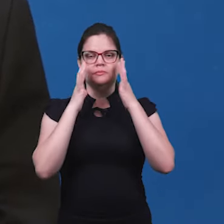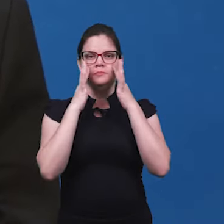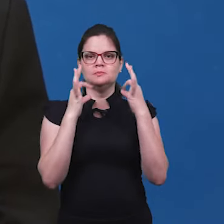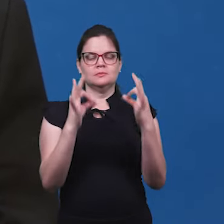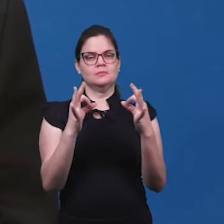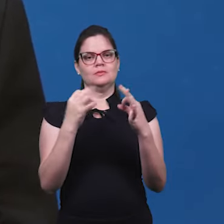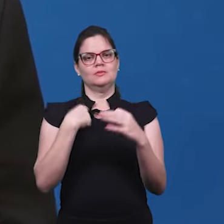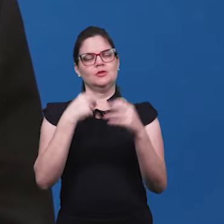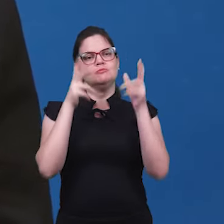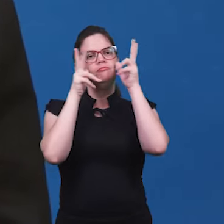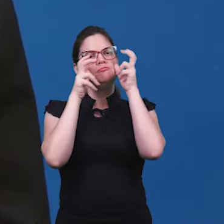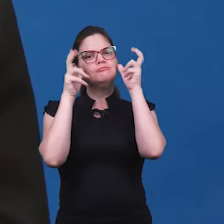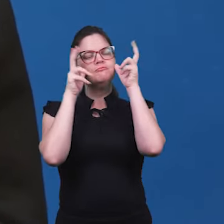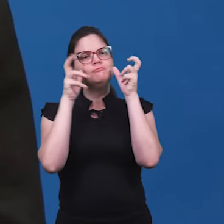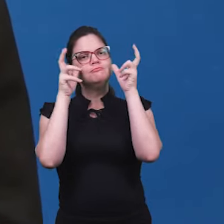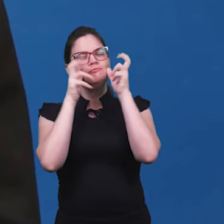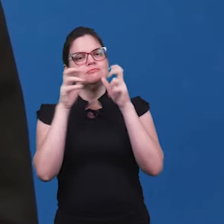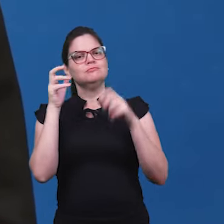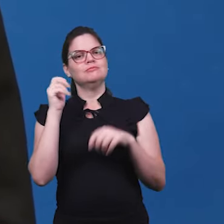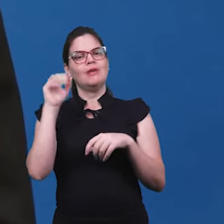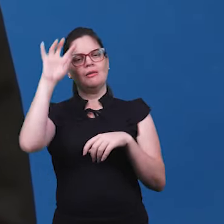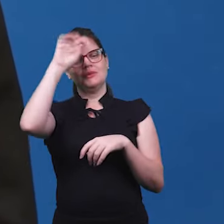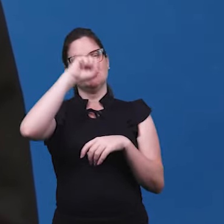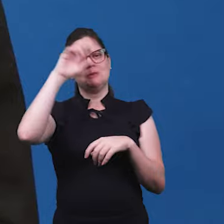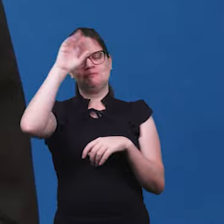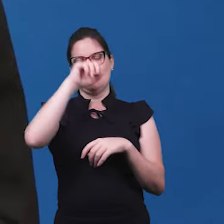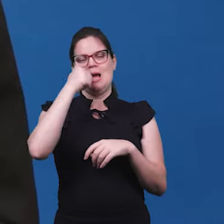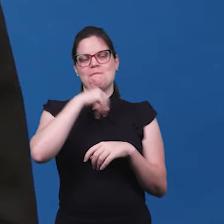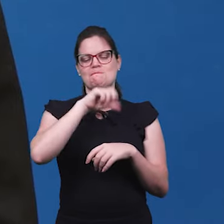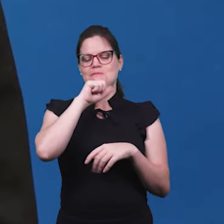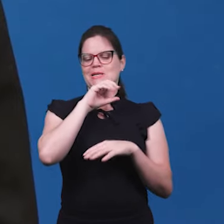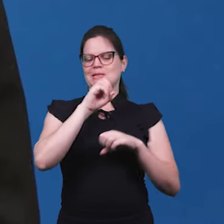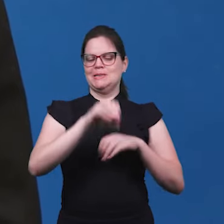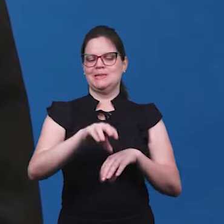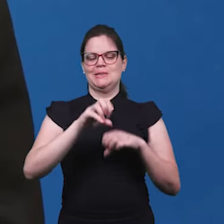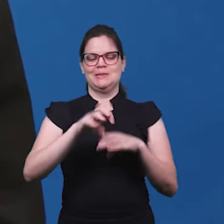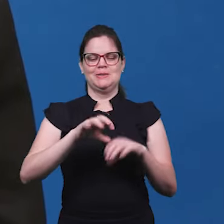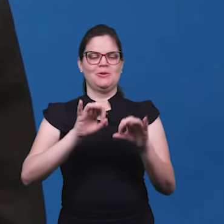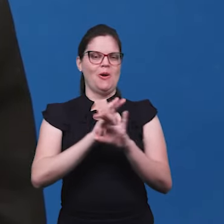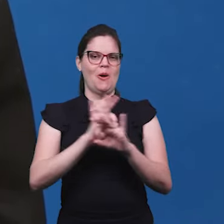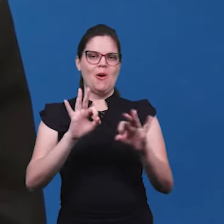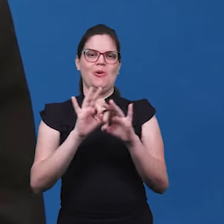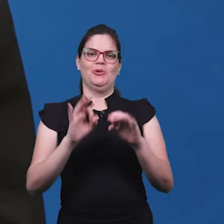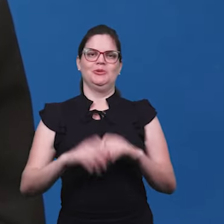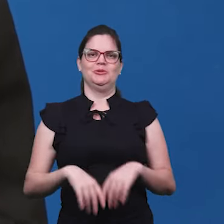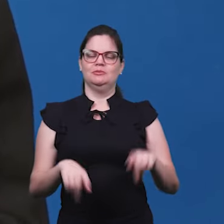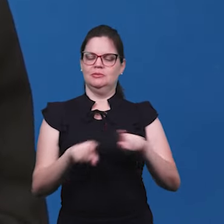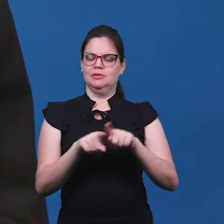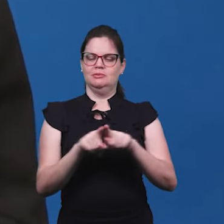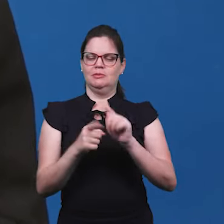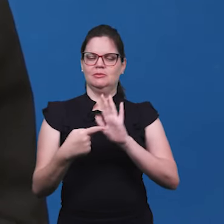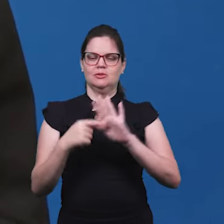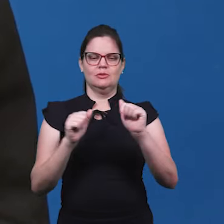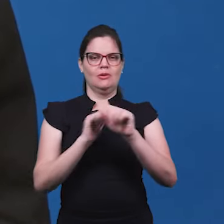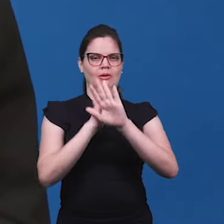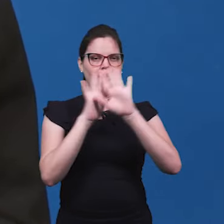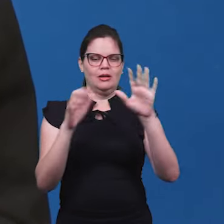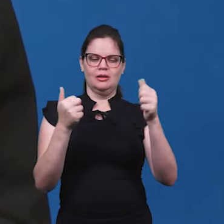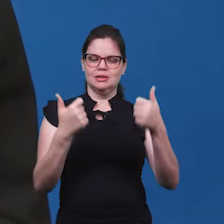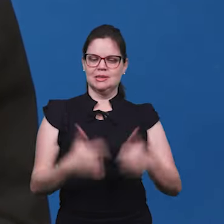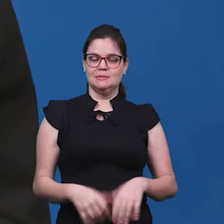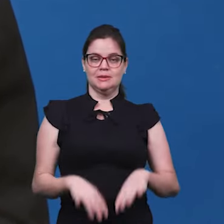bem didática e muito clara e muito explicativa na colocação feita, o que levou,